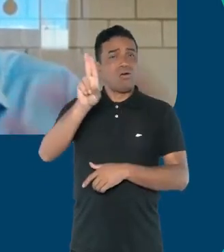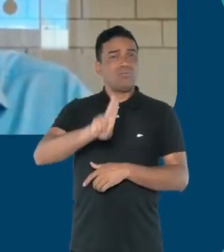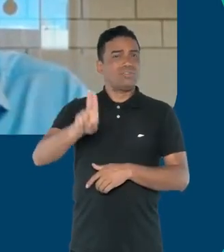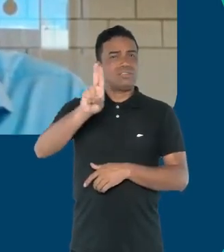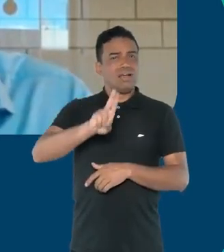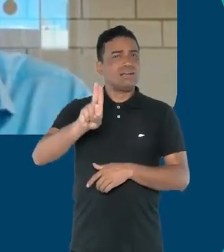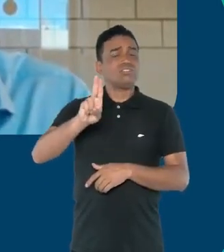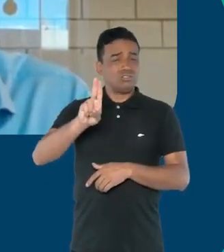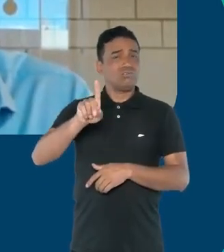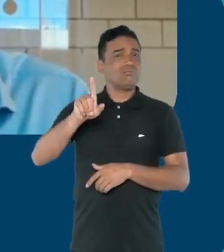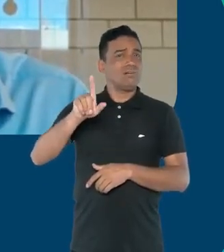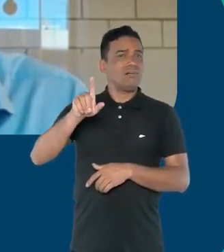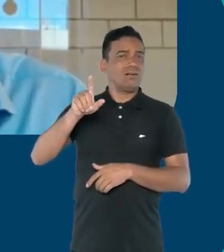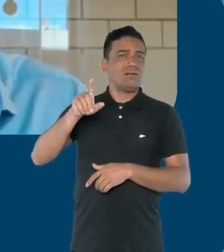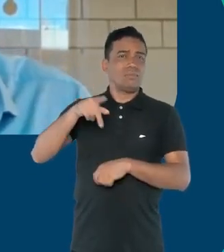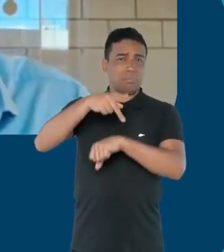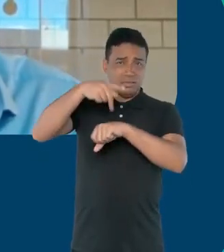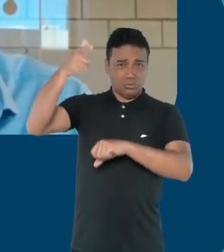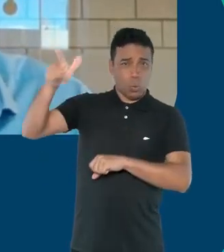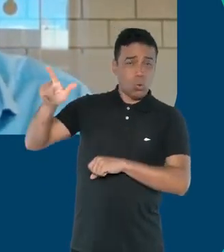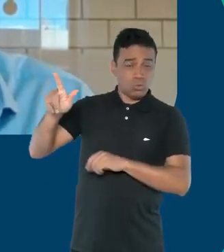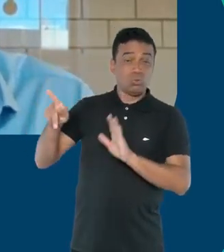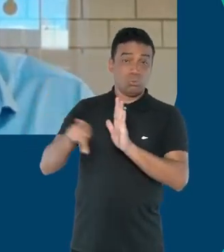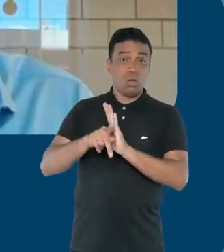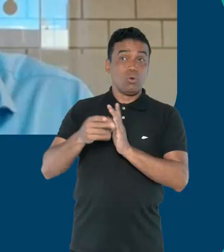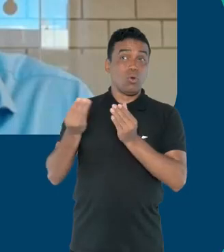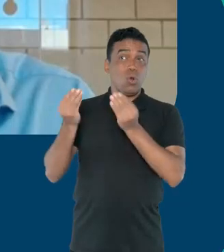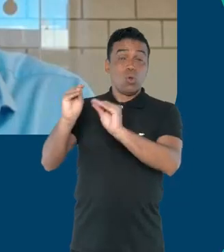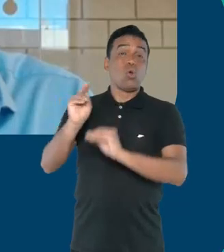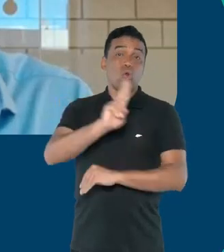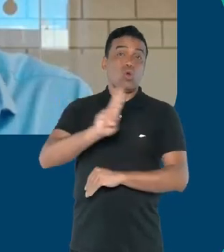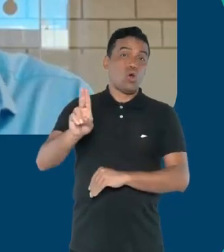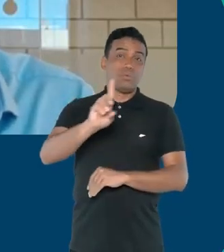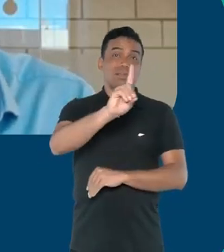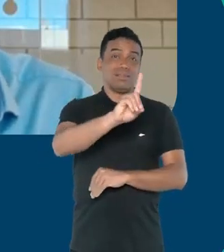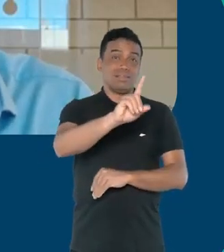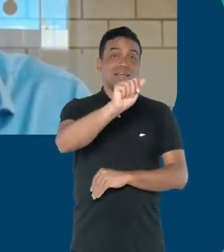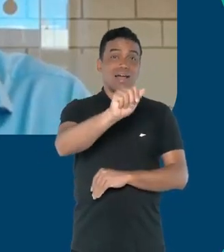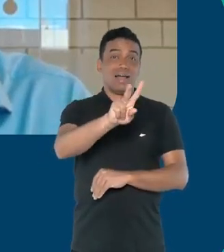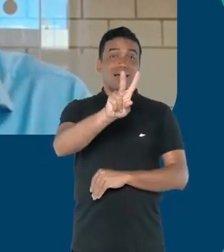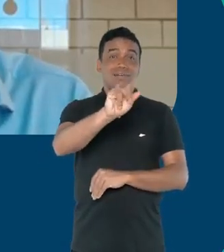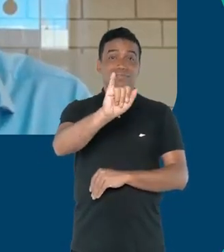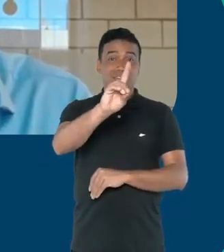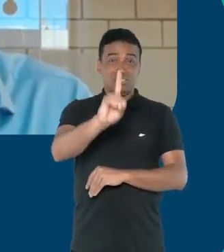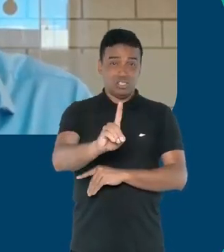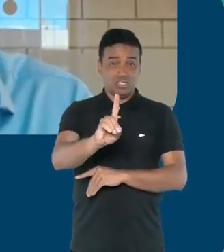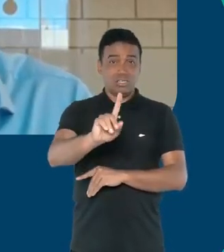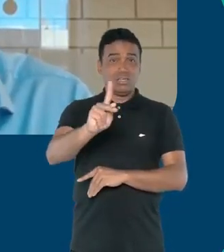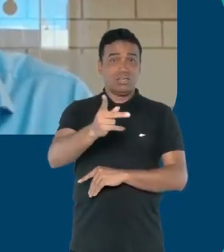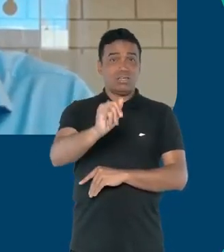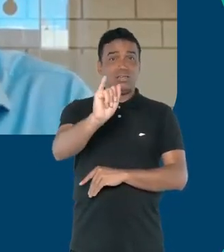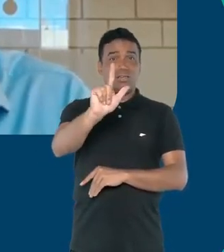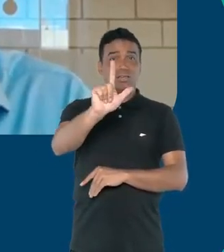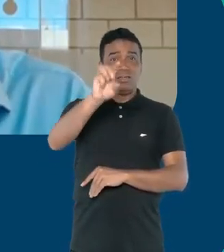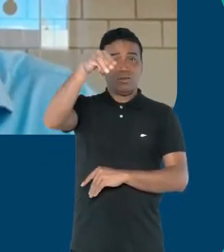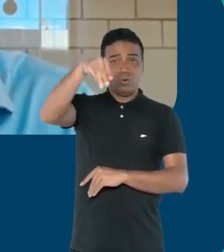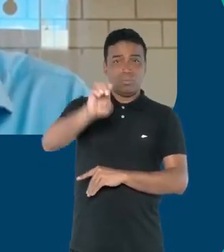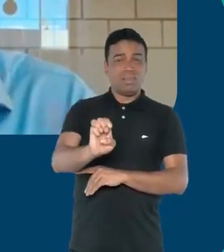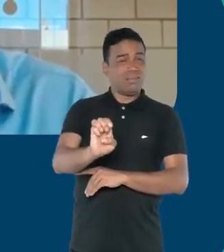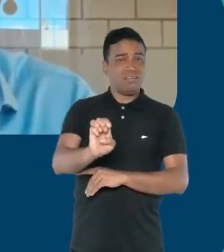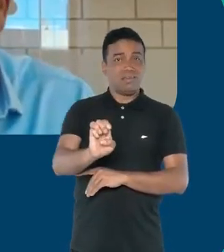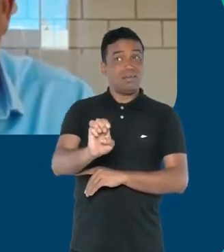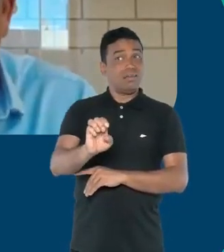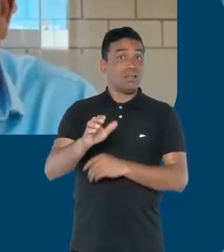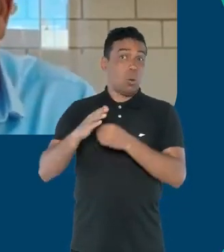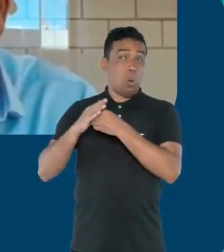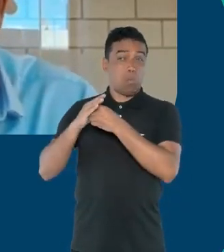que levava o nome de David Hume. E, devido às pressões, e aí não vou